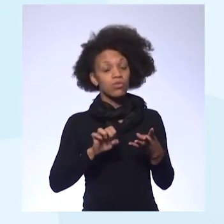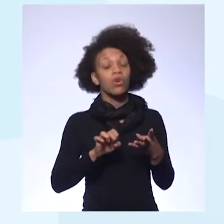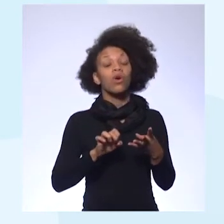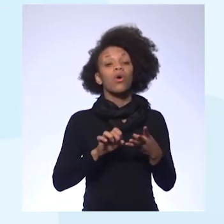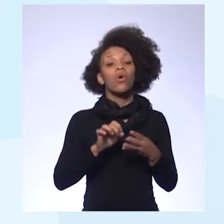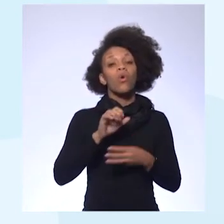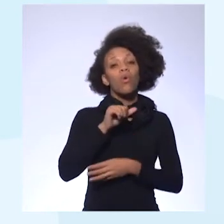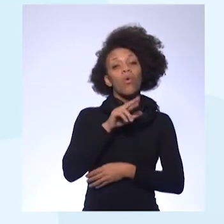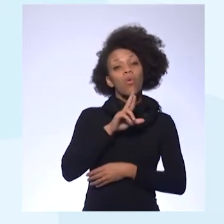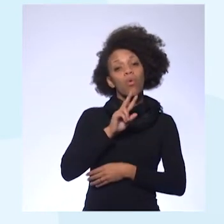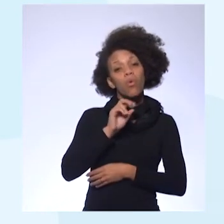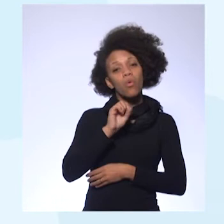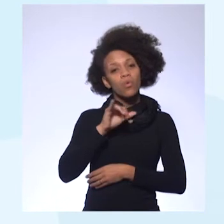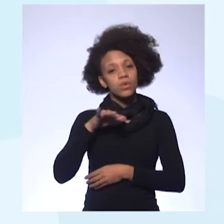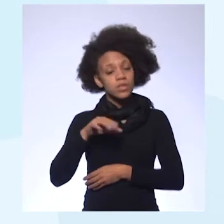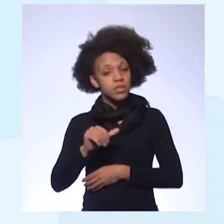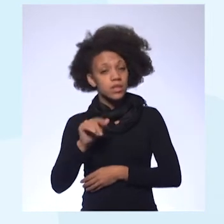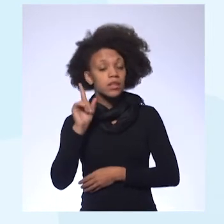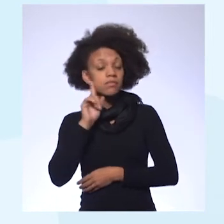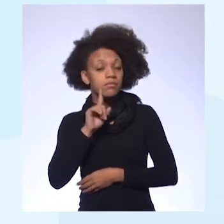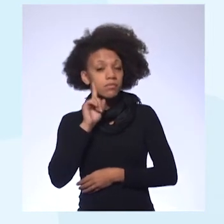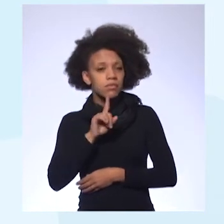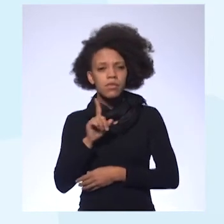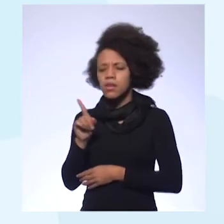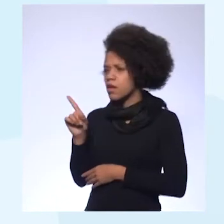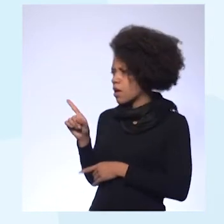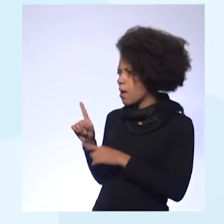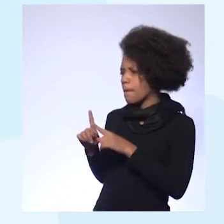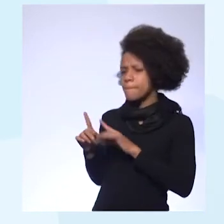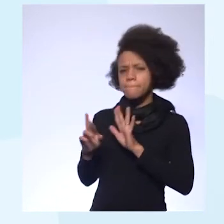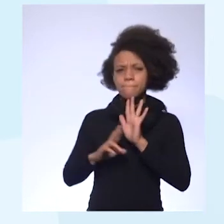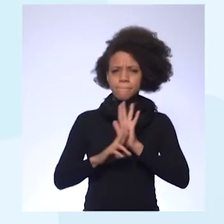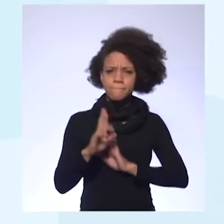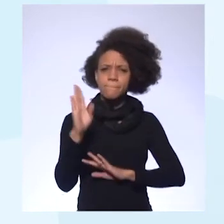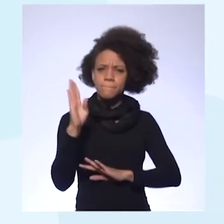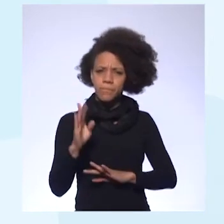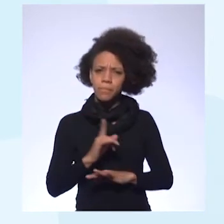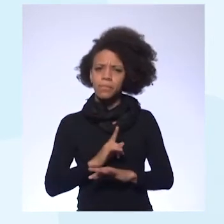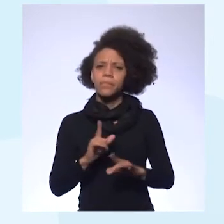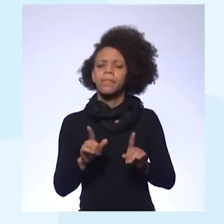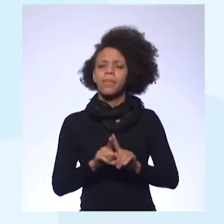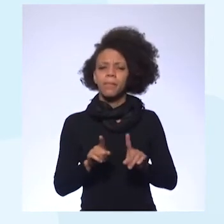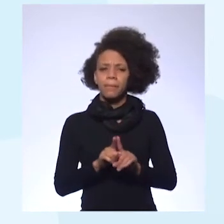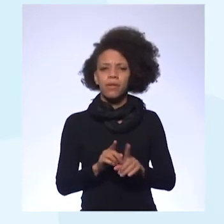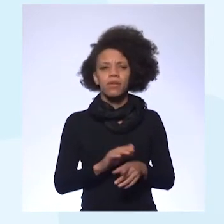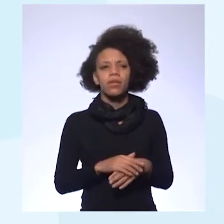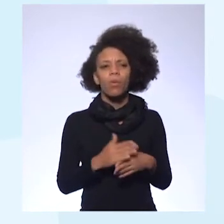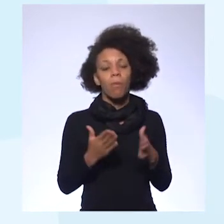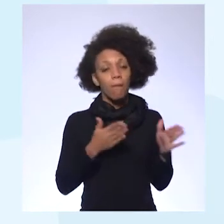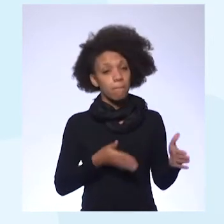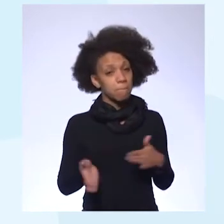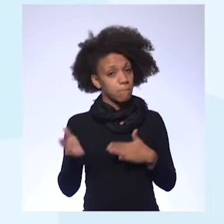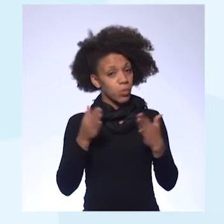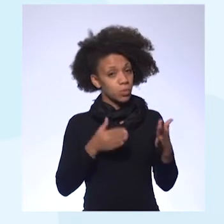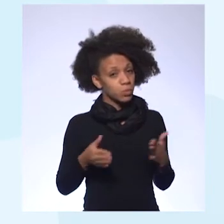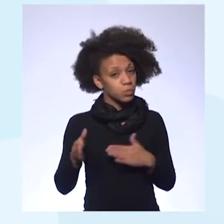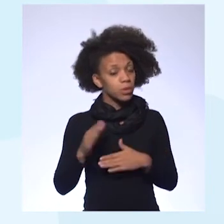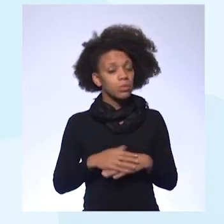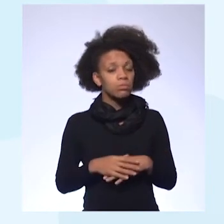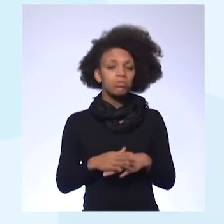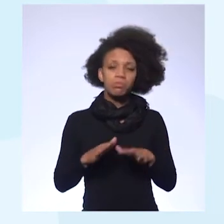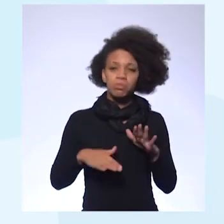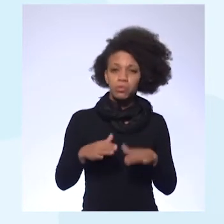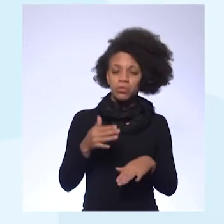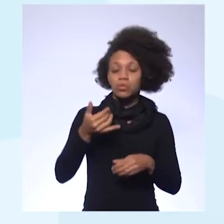Esses são os destaques, mas reparem que o Brasil está ali representado também. Ou seja, o Brasil tem aí uma produção considerável